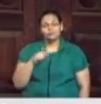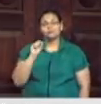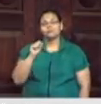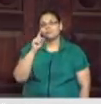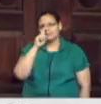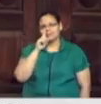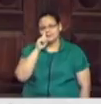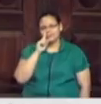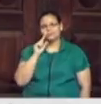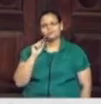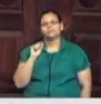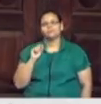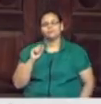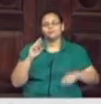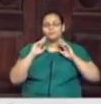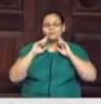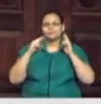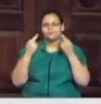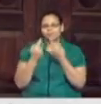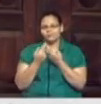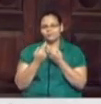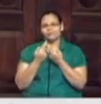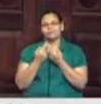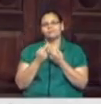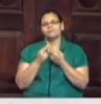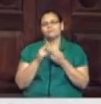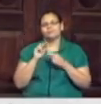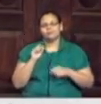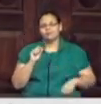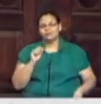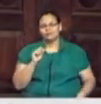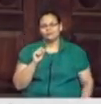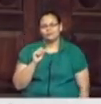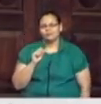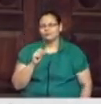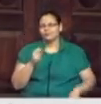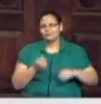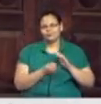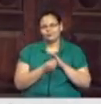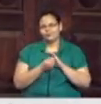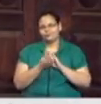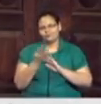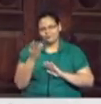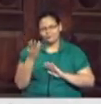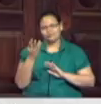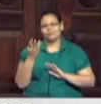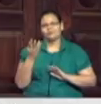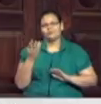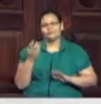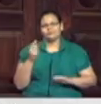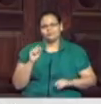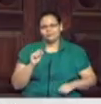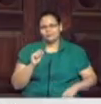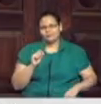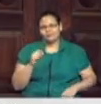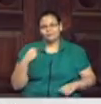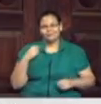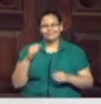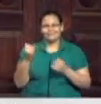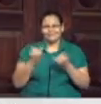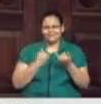risco de fazer uma reunião muito pulverizada, porque são vários casos que nos chegam